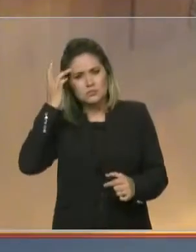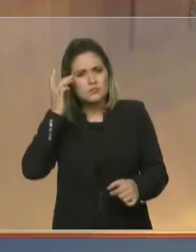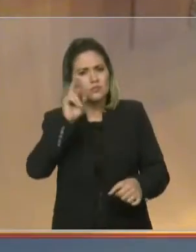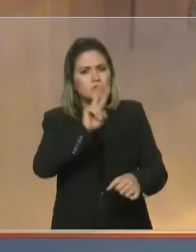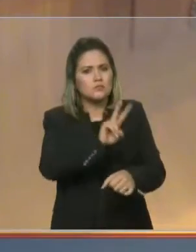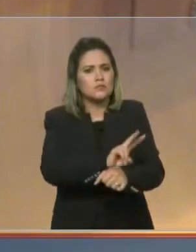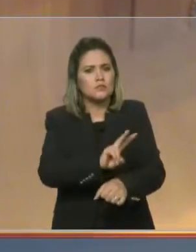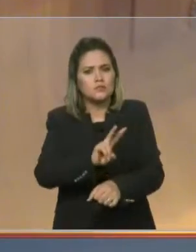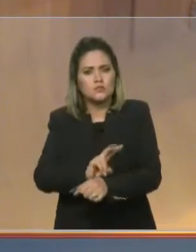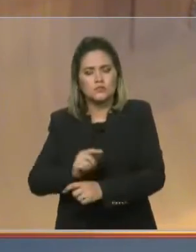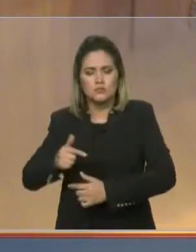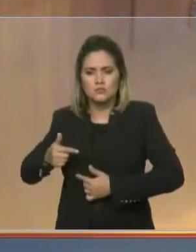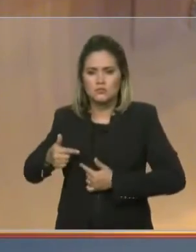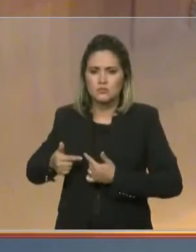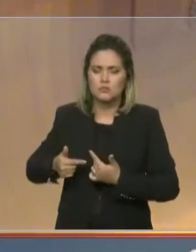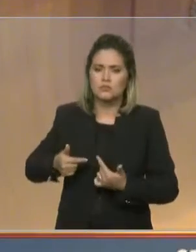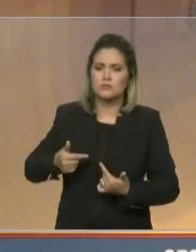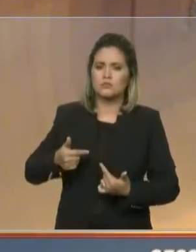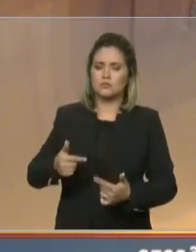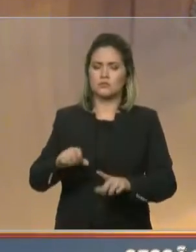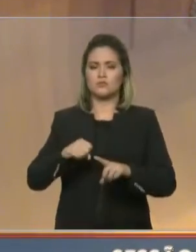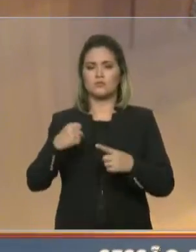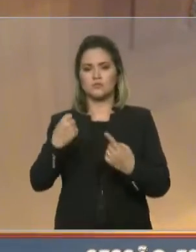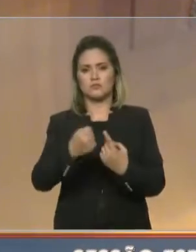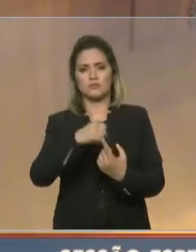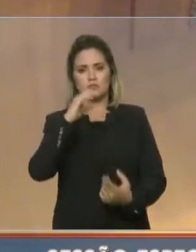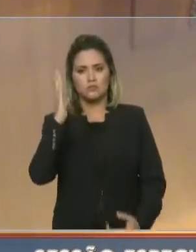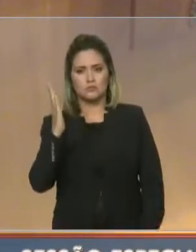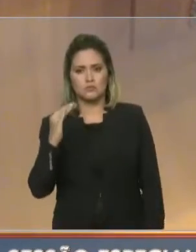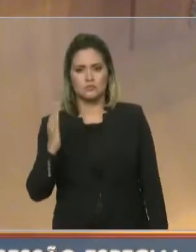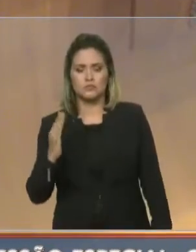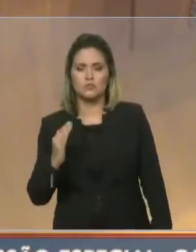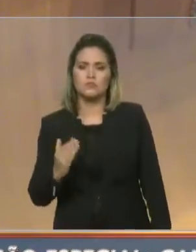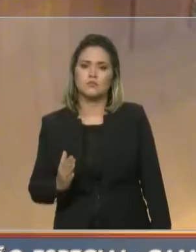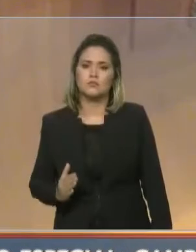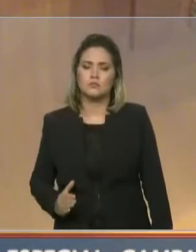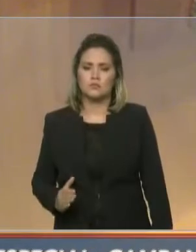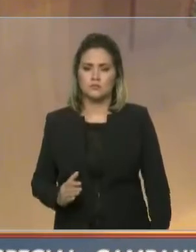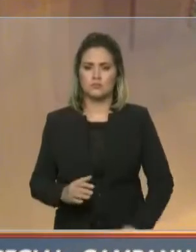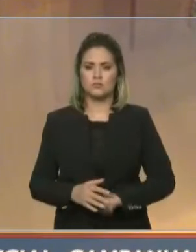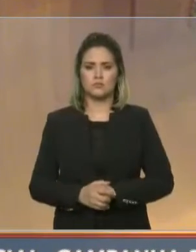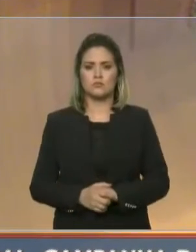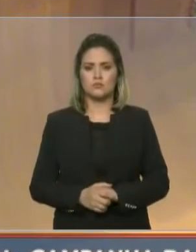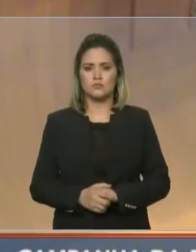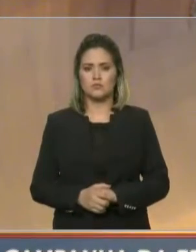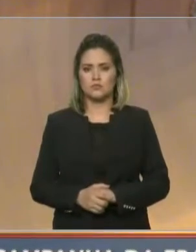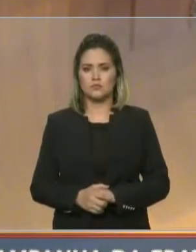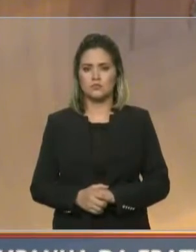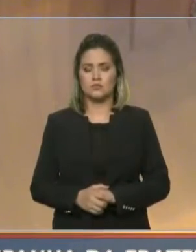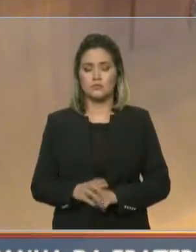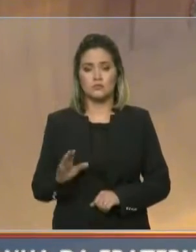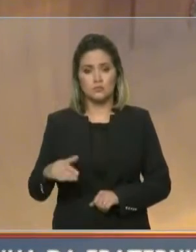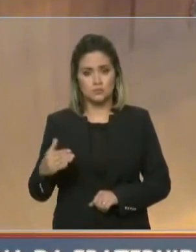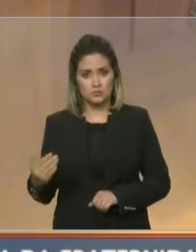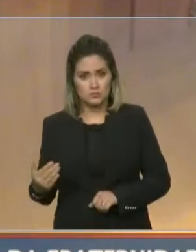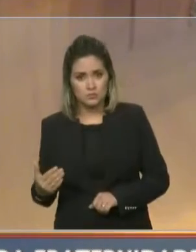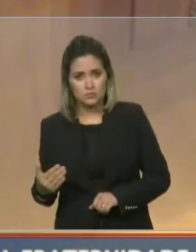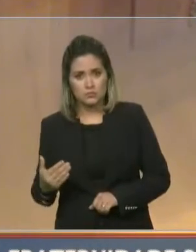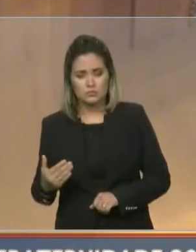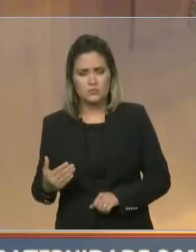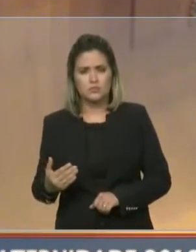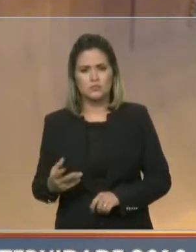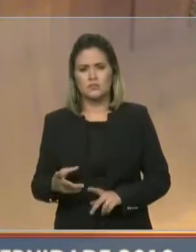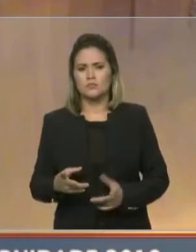Brasil, impondo-lhes dificuldade de atuação e articulação. e quando se criminaliza o